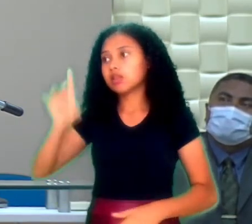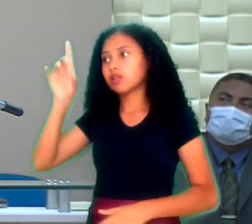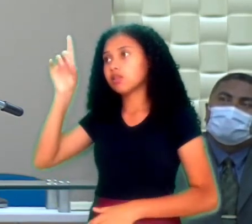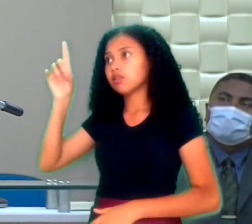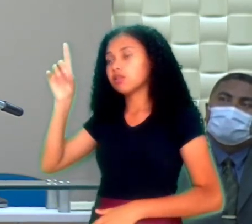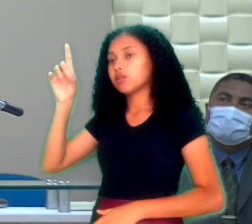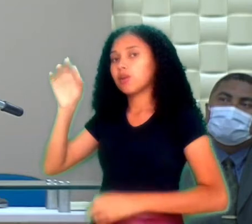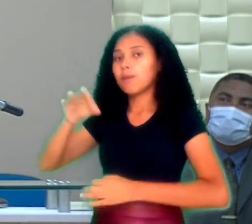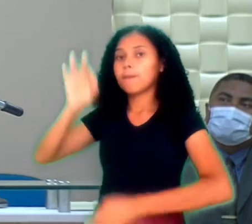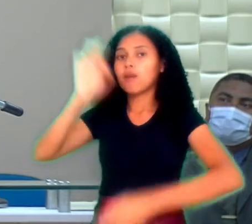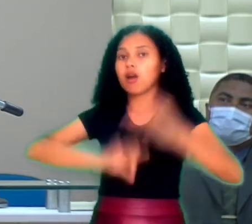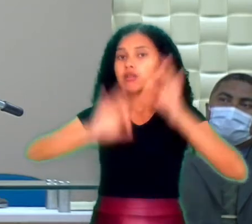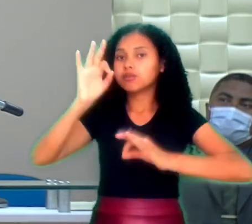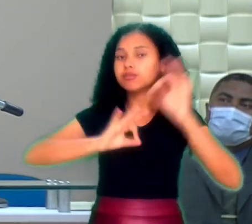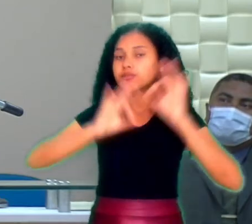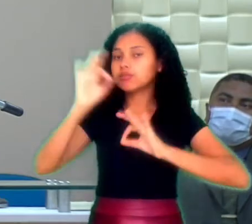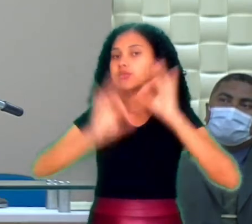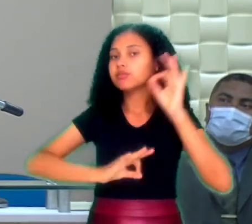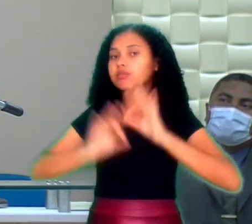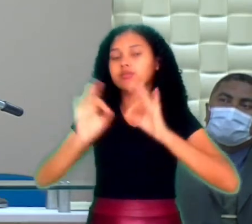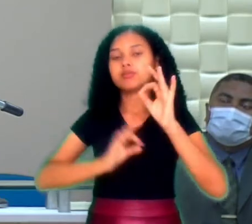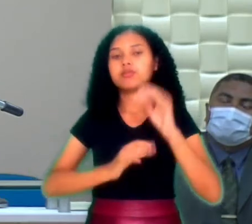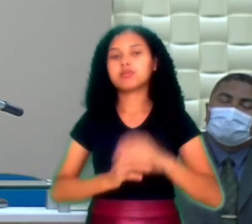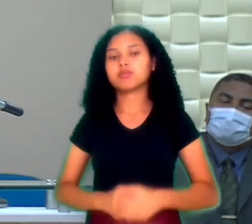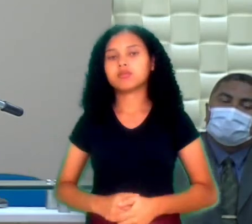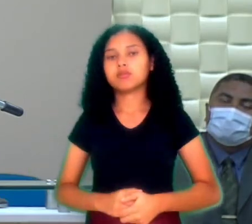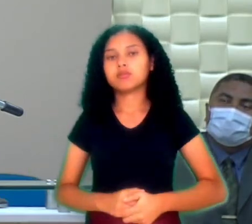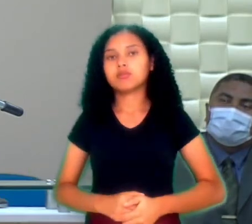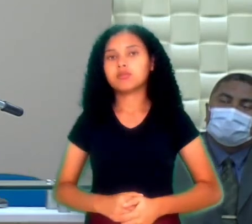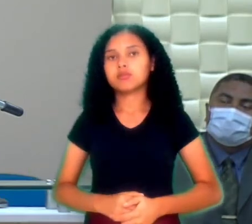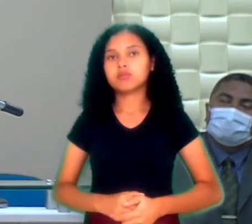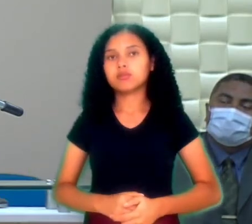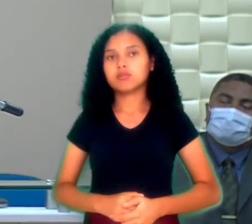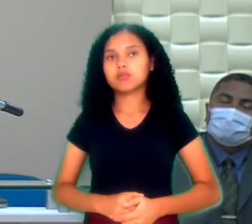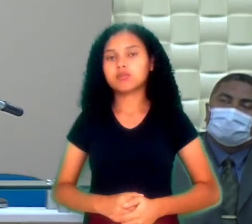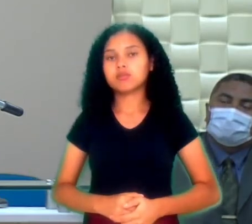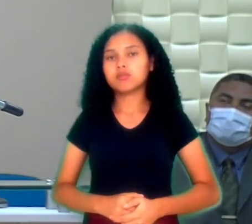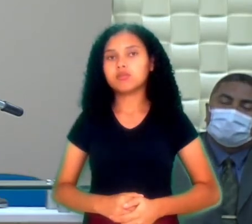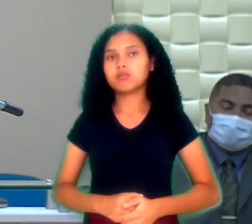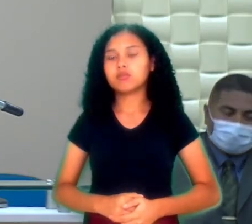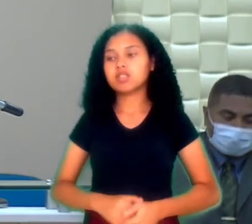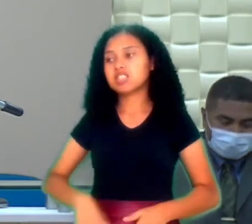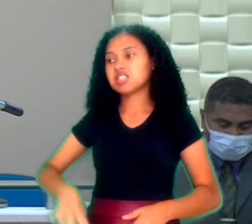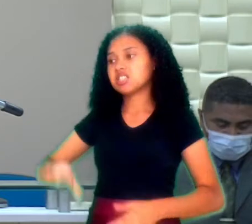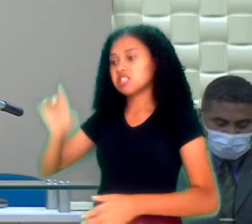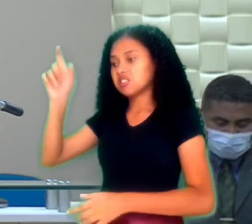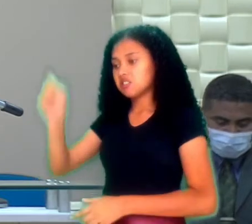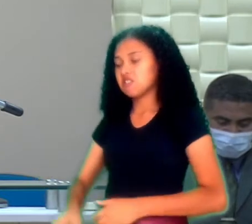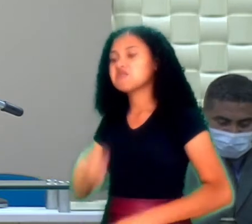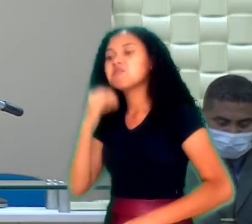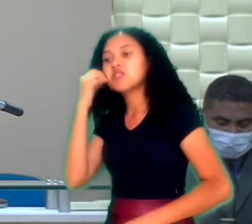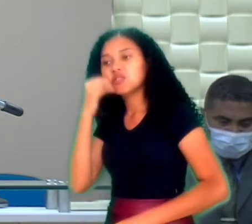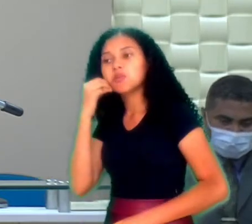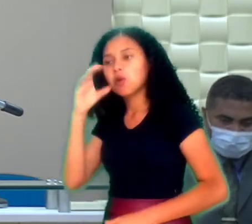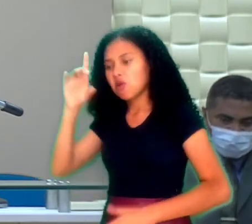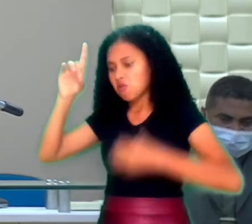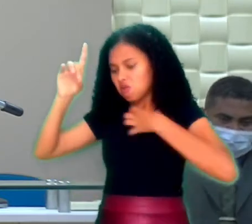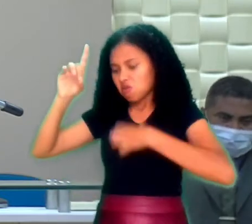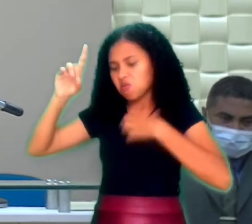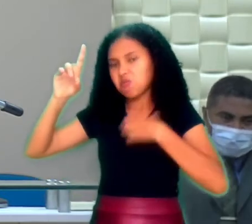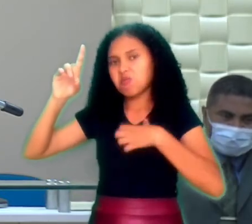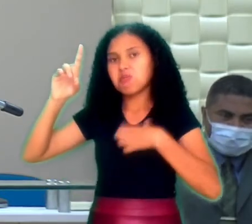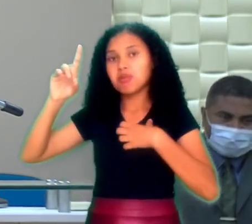esse navio está sendo sacudido? Esse navio vai lá em cima e volta lá embaixo, e você